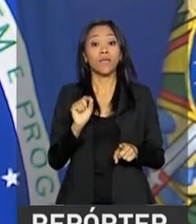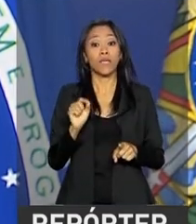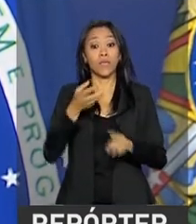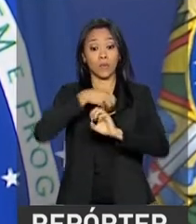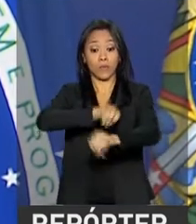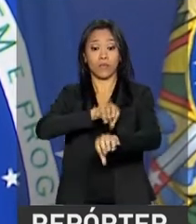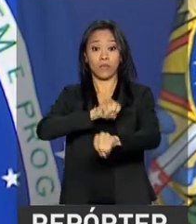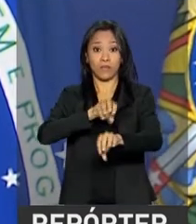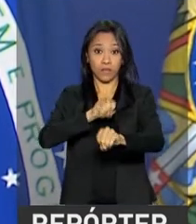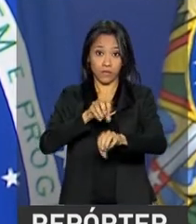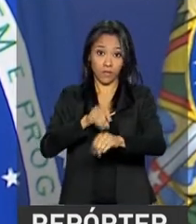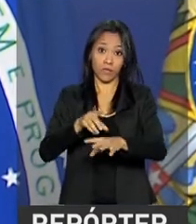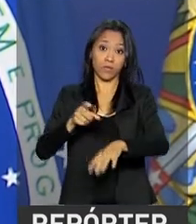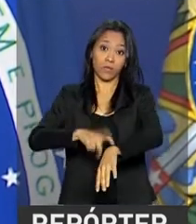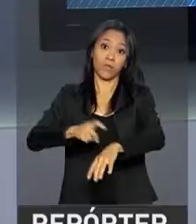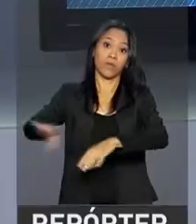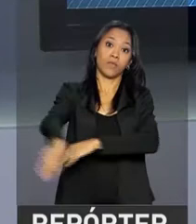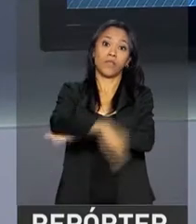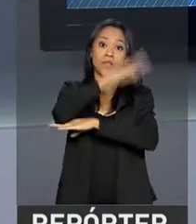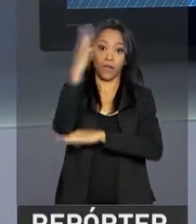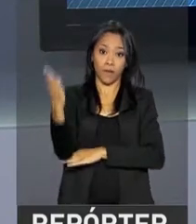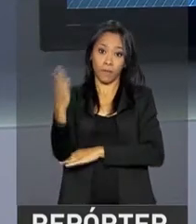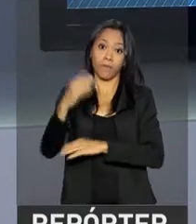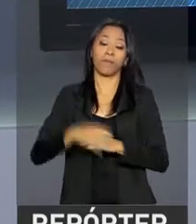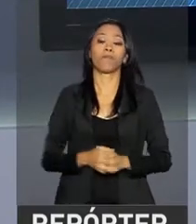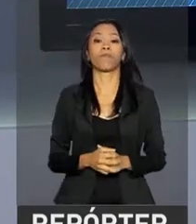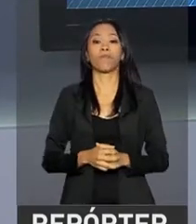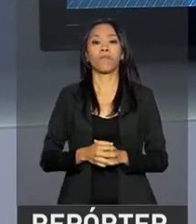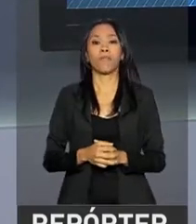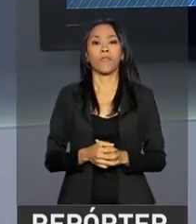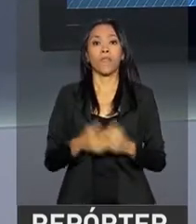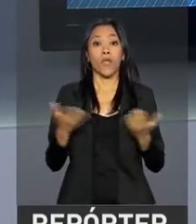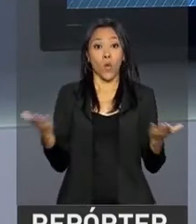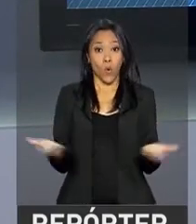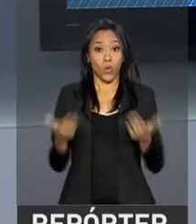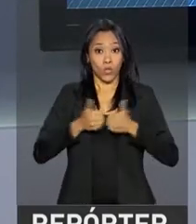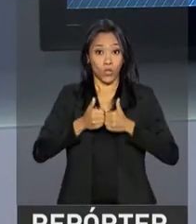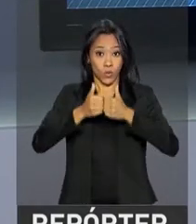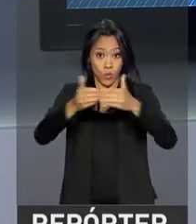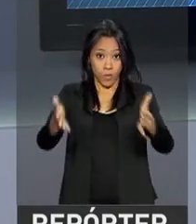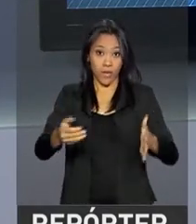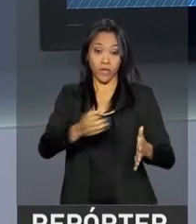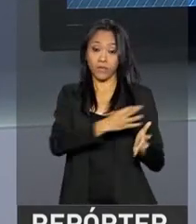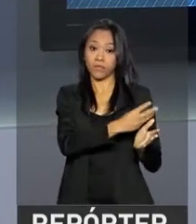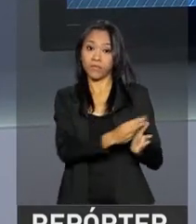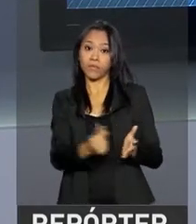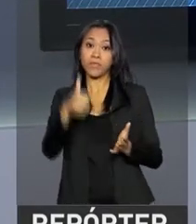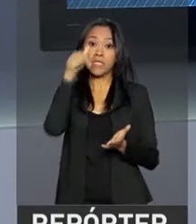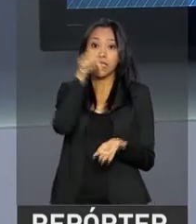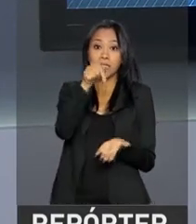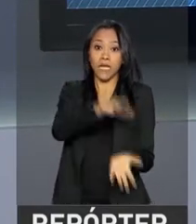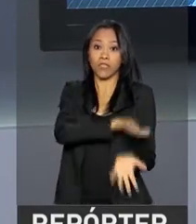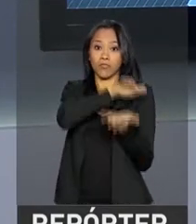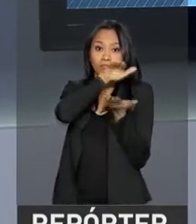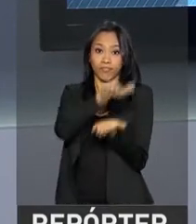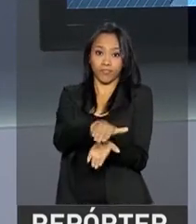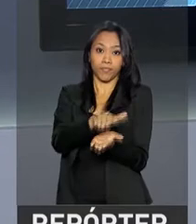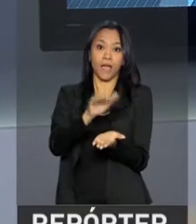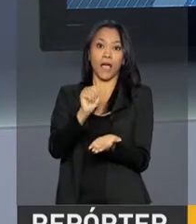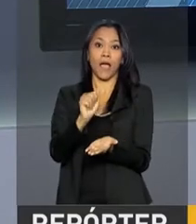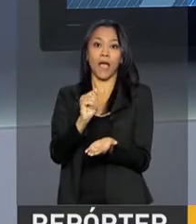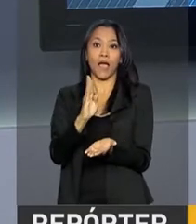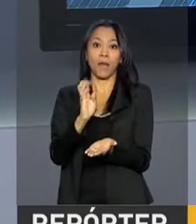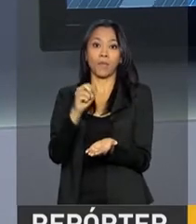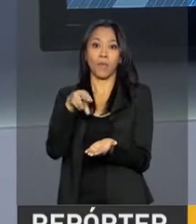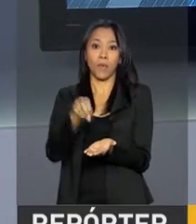educação em tempo integral começa a ser pago hoje o sétimo lote do abono salarial 2016 cerca